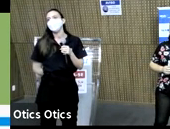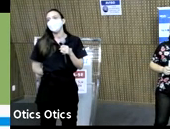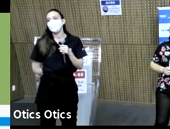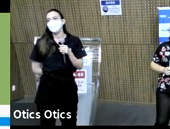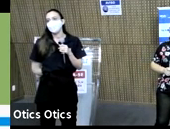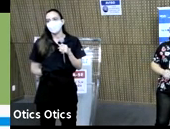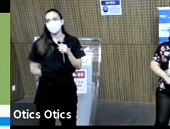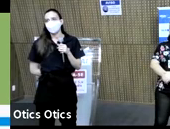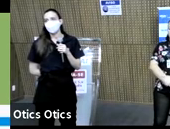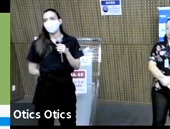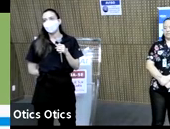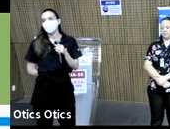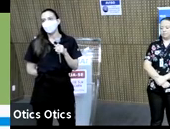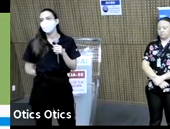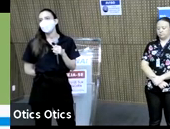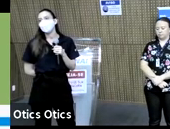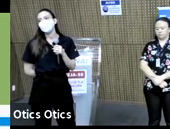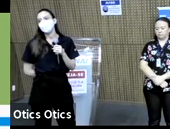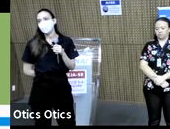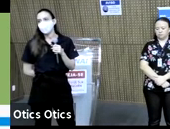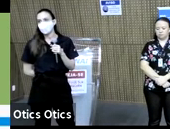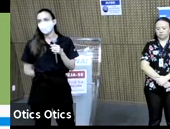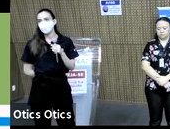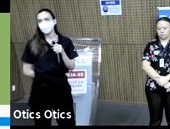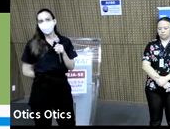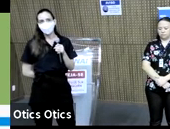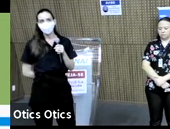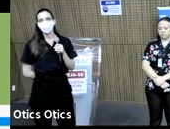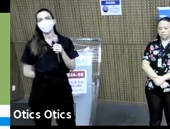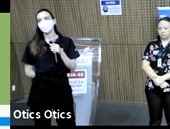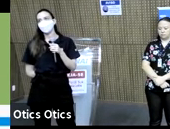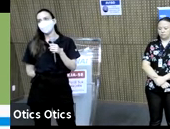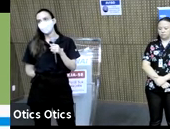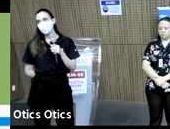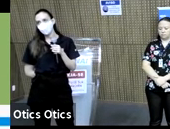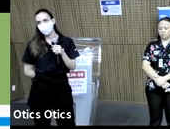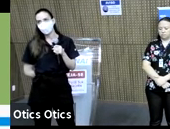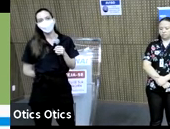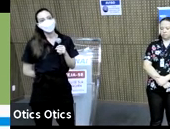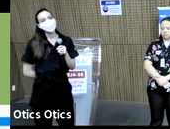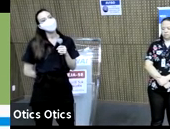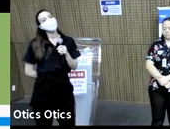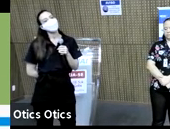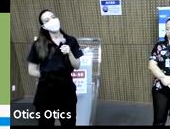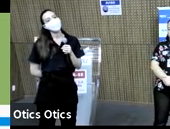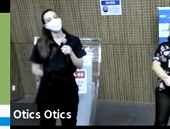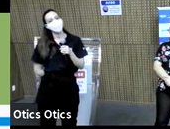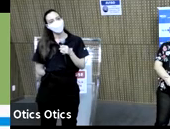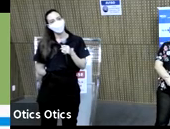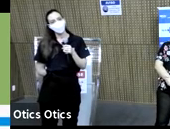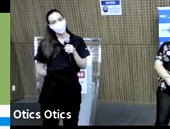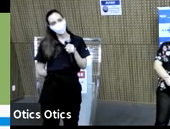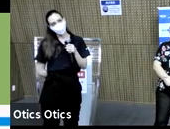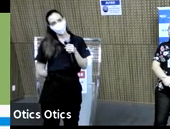e fazer a avaliação dos sinais e tudo mais. Esse diabético já faz a avaliação do pé. E na hora de puxar